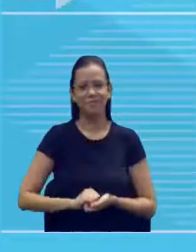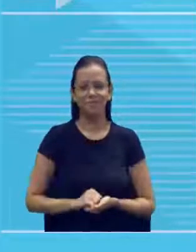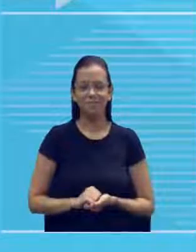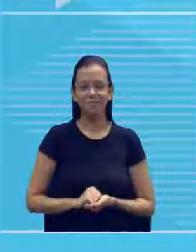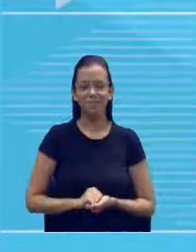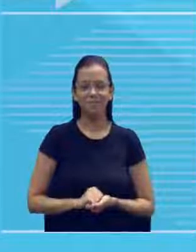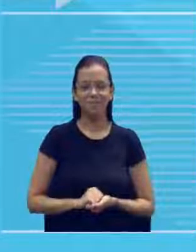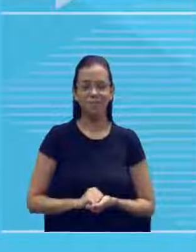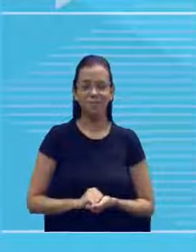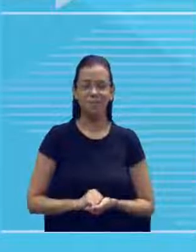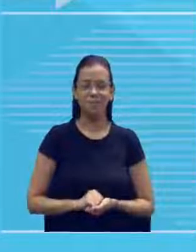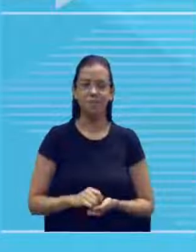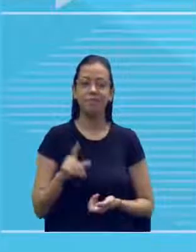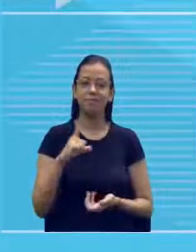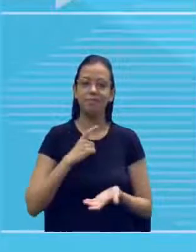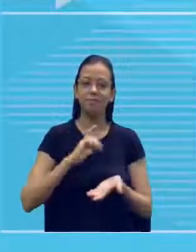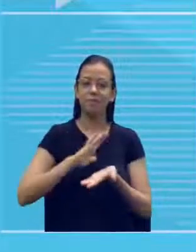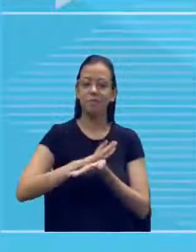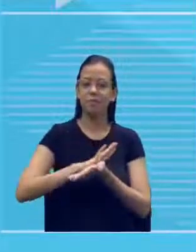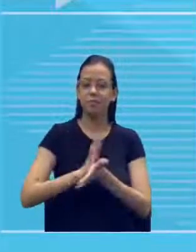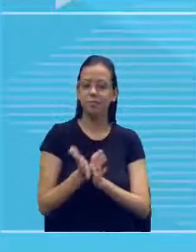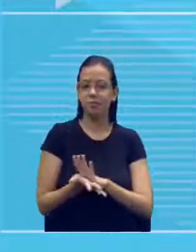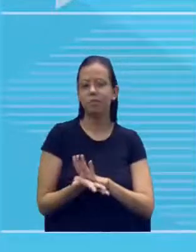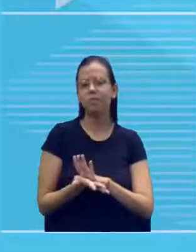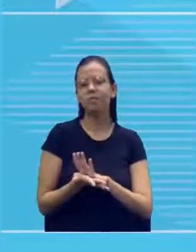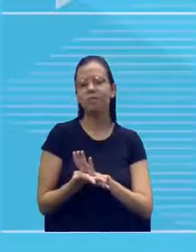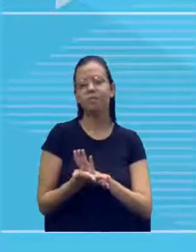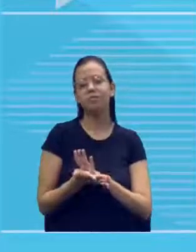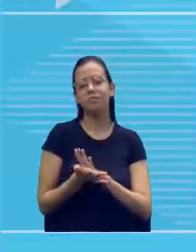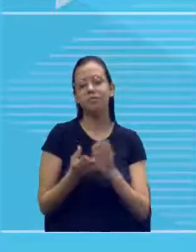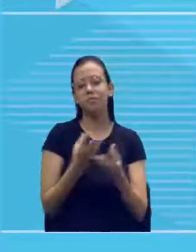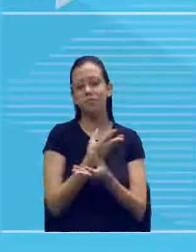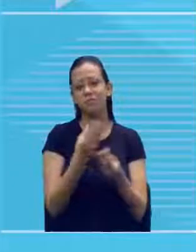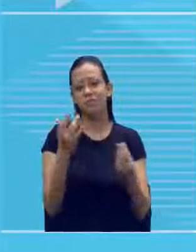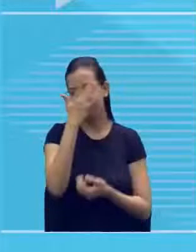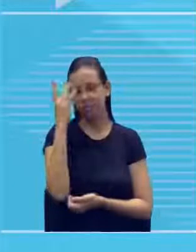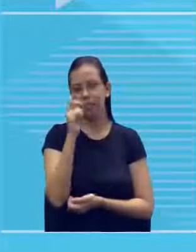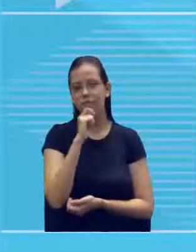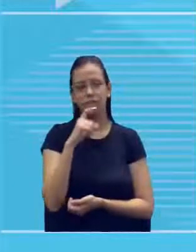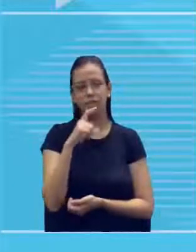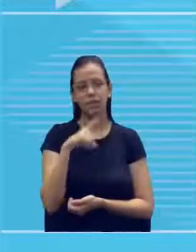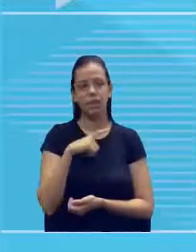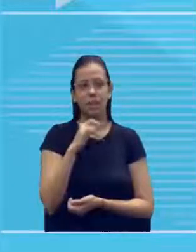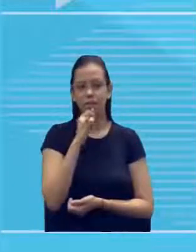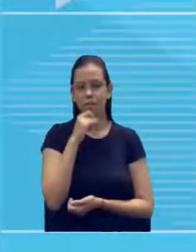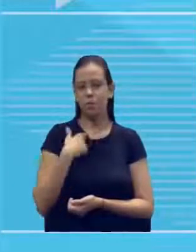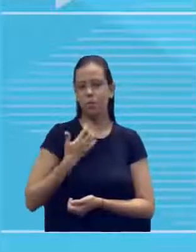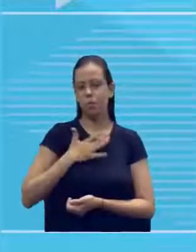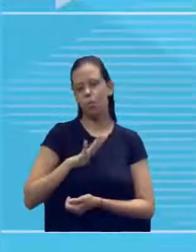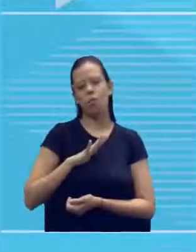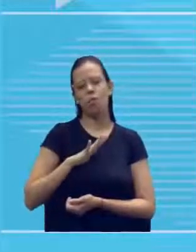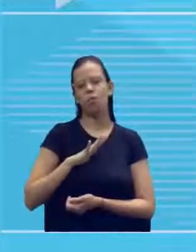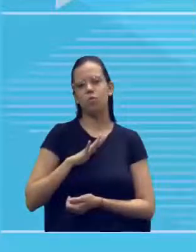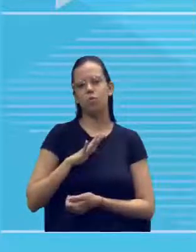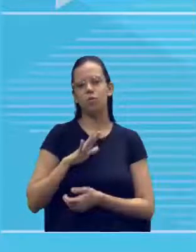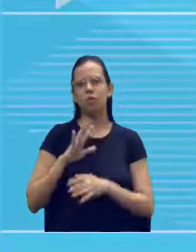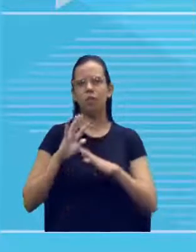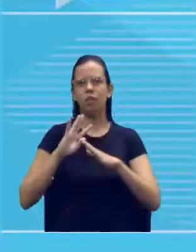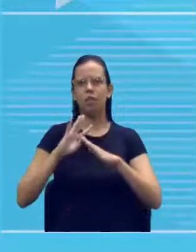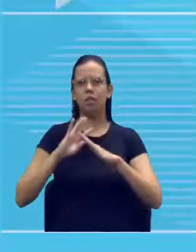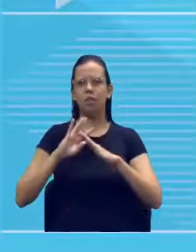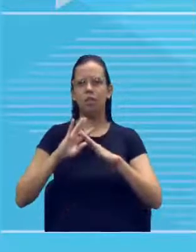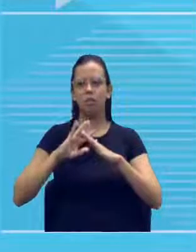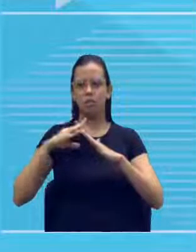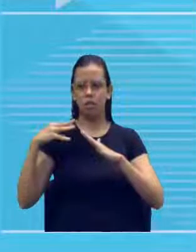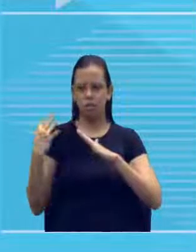Um preconceito, né, Andressa? Muitas pessoas ainda têm. Ah, não gosto de passar perto do terreiro de Umbanda. Ah, não